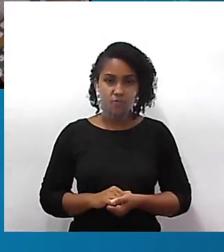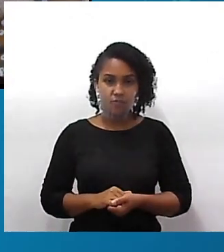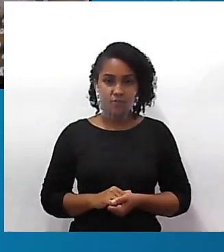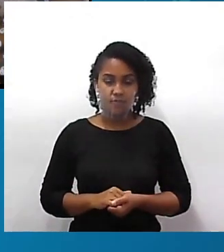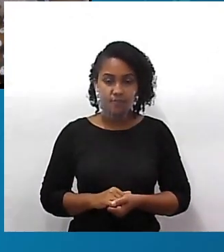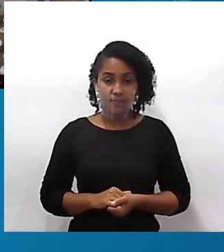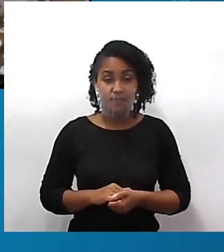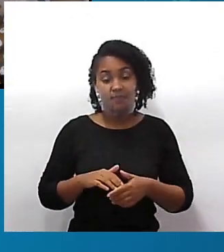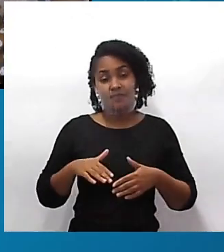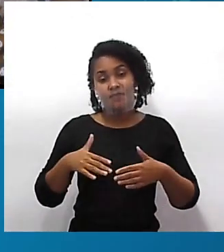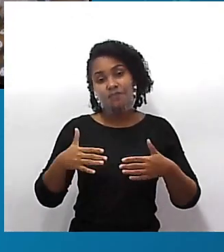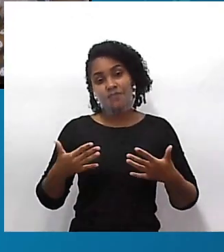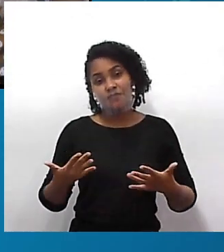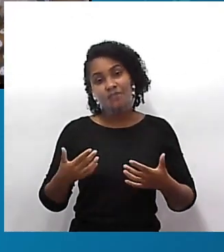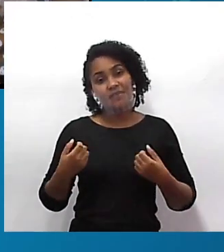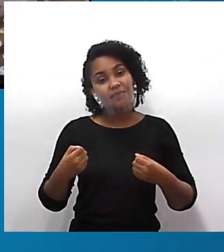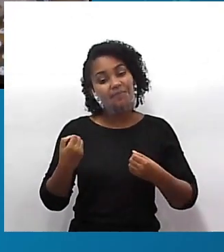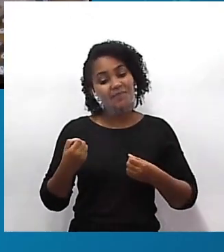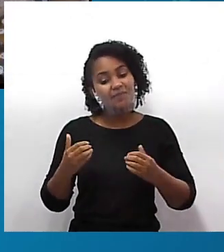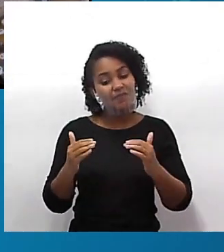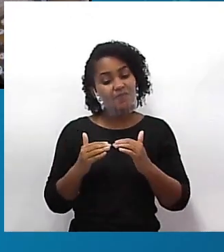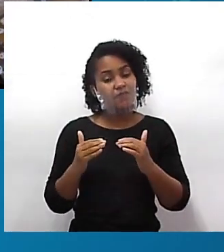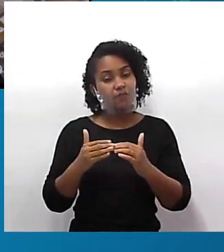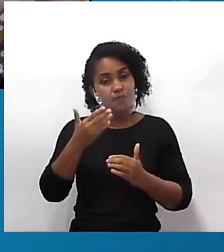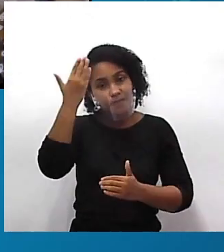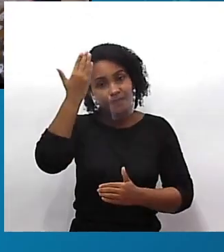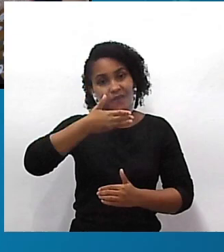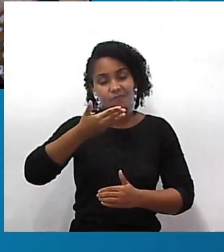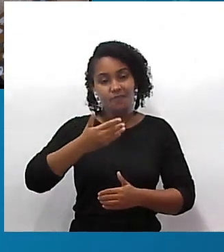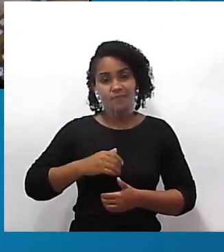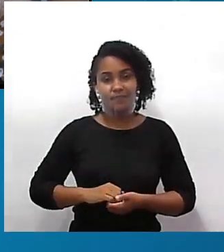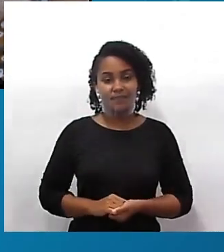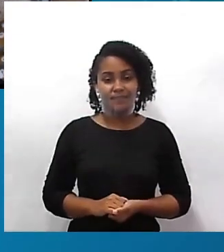laborais. Então, isso aí precisa realmente ser comprovado.